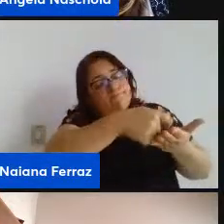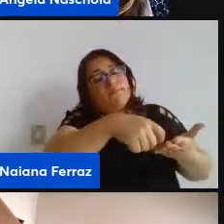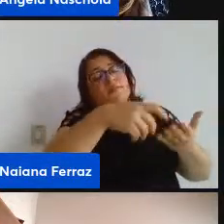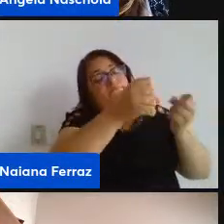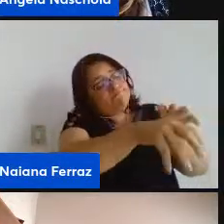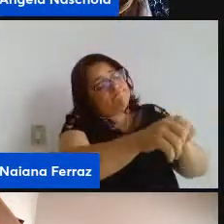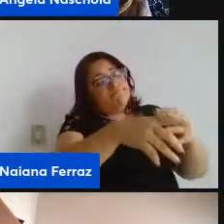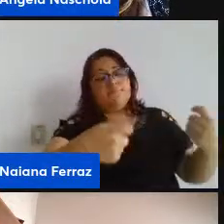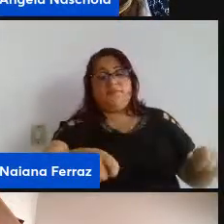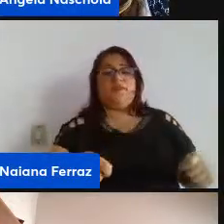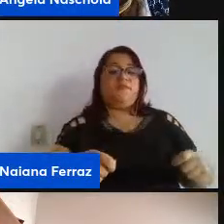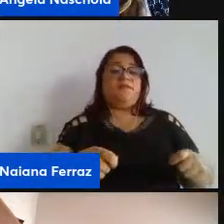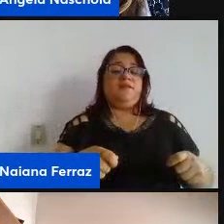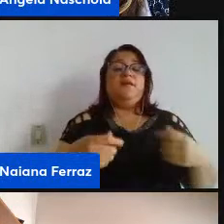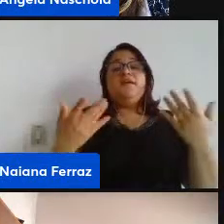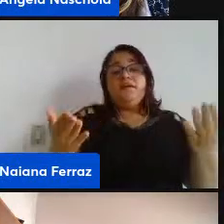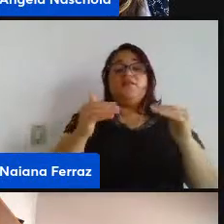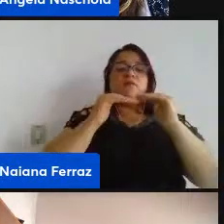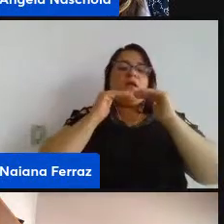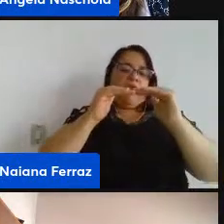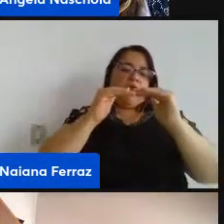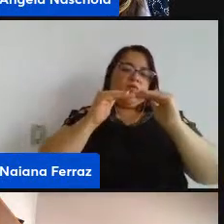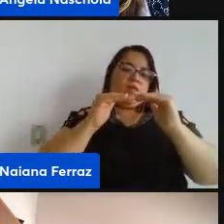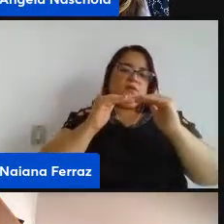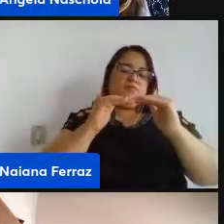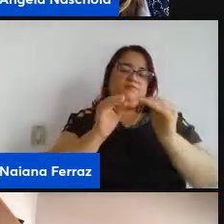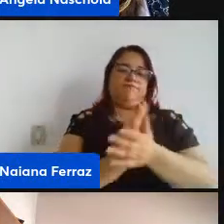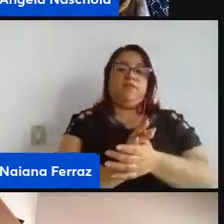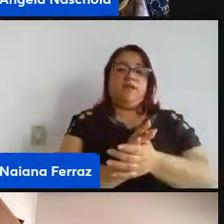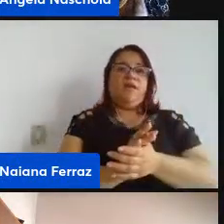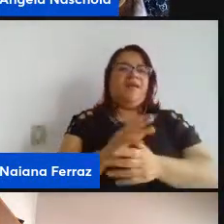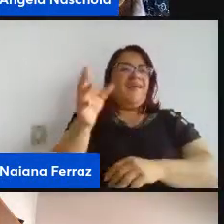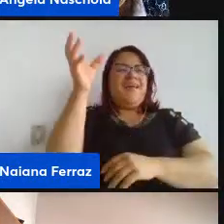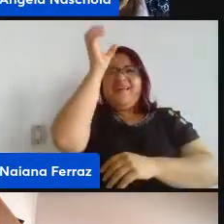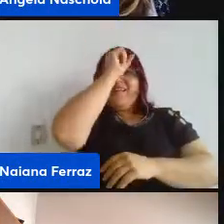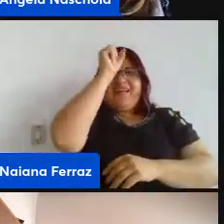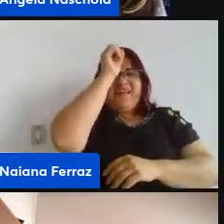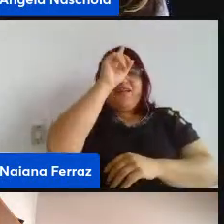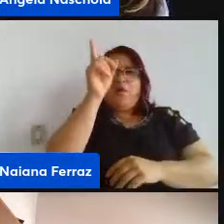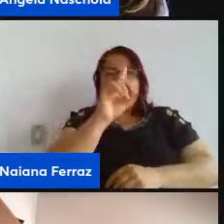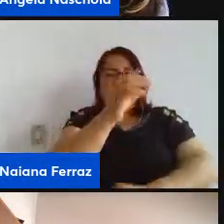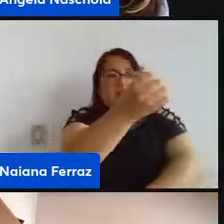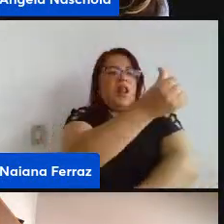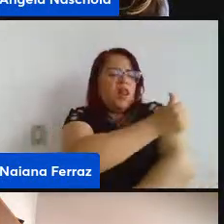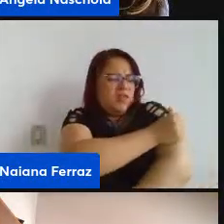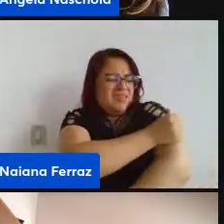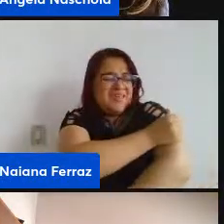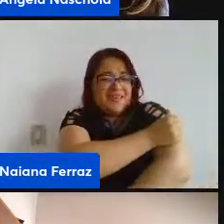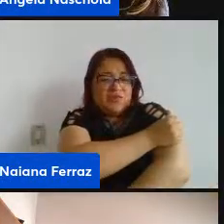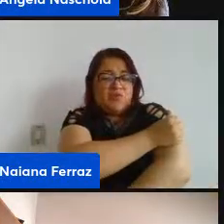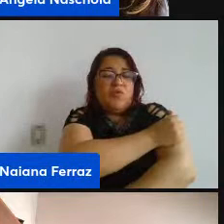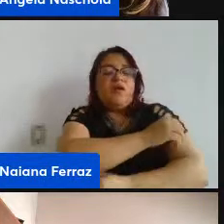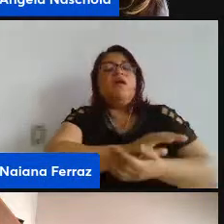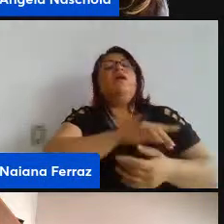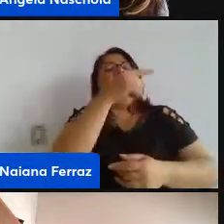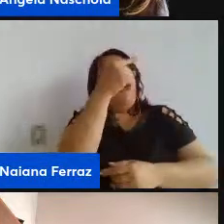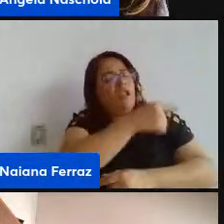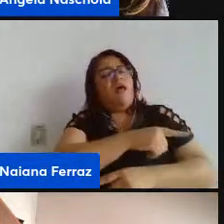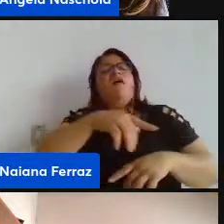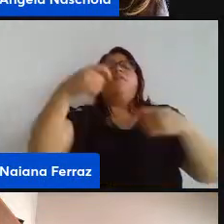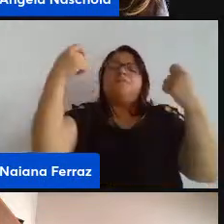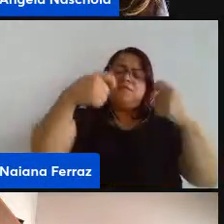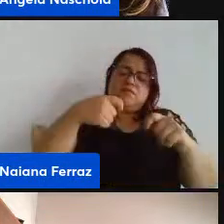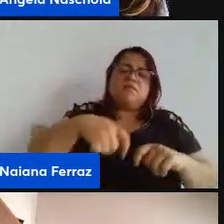é equidade. É. Não aprendeu a ler e escrever? Está no sexto ano, vai ter que aprender a ler e